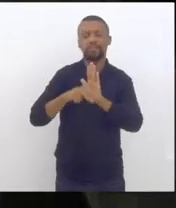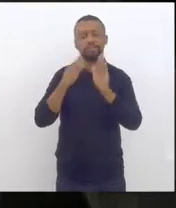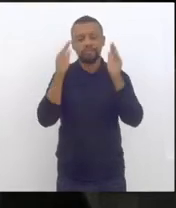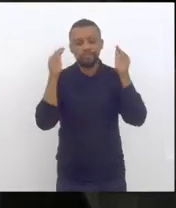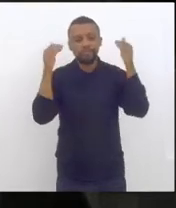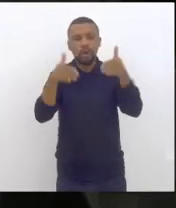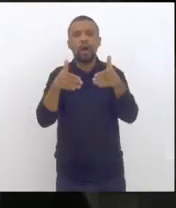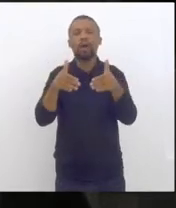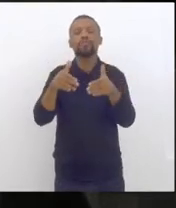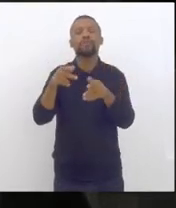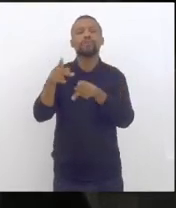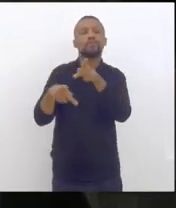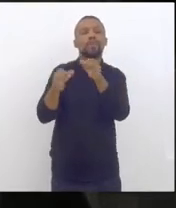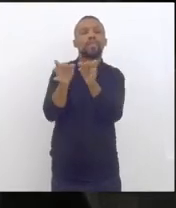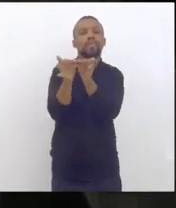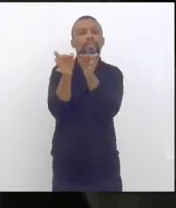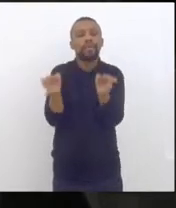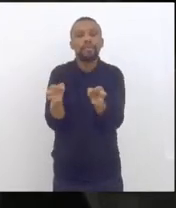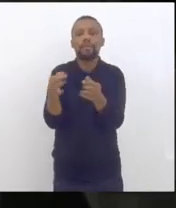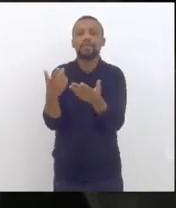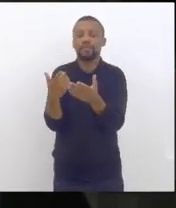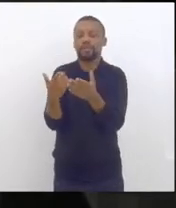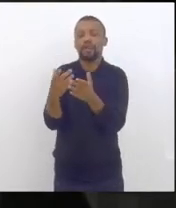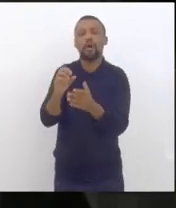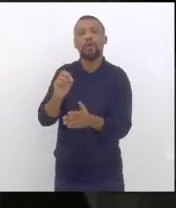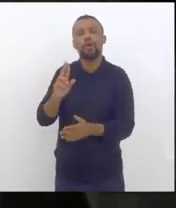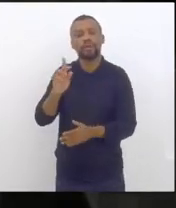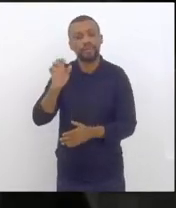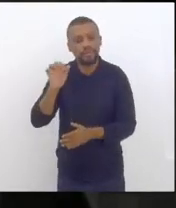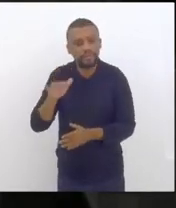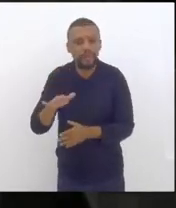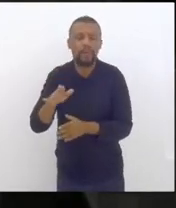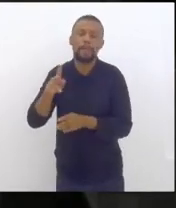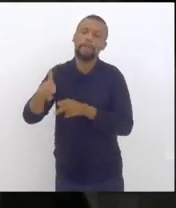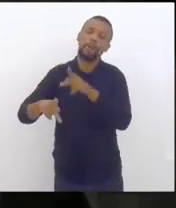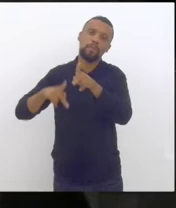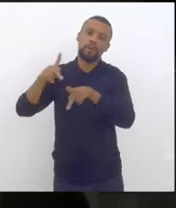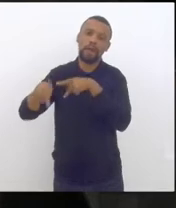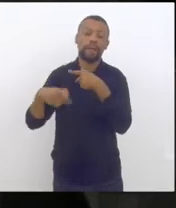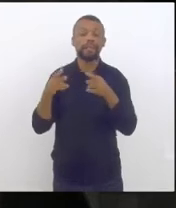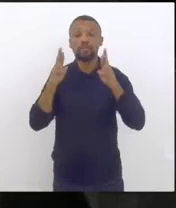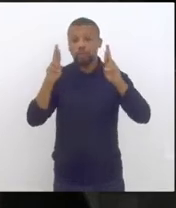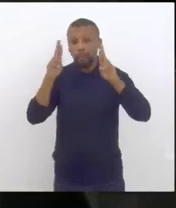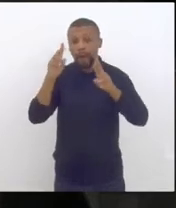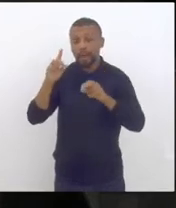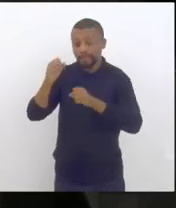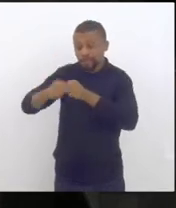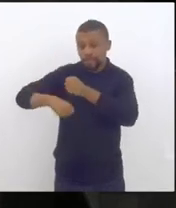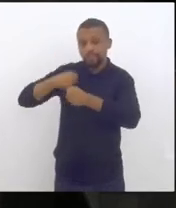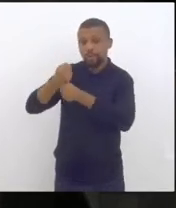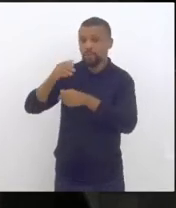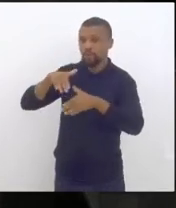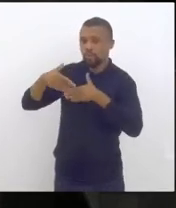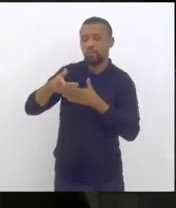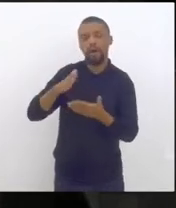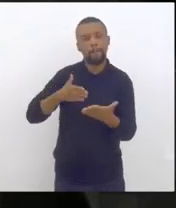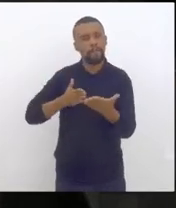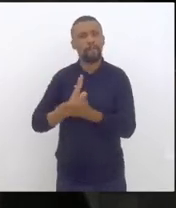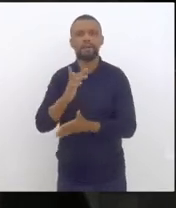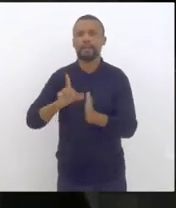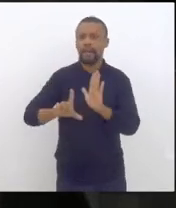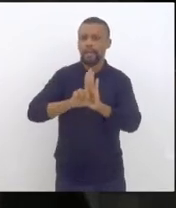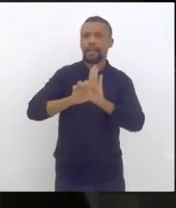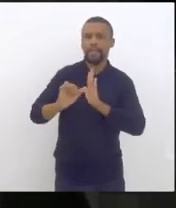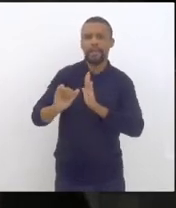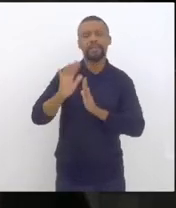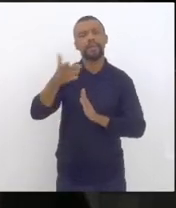de cunho popular de origem Popular ea a gente tem que a partir do ano que vem sancionada instalei